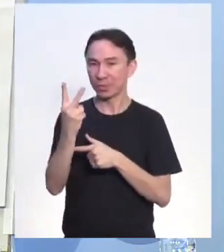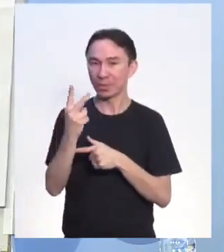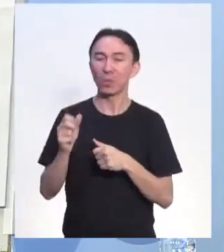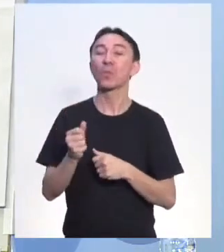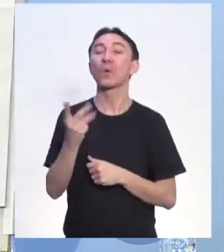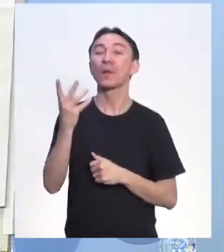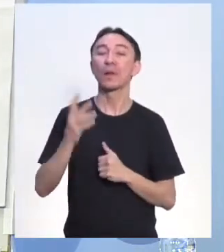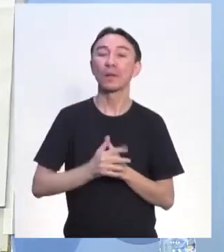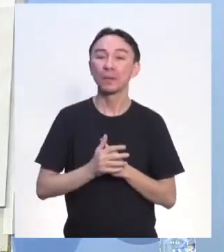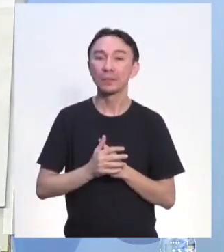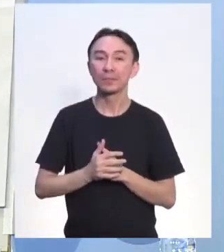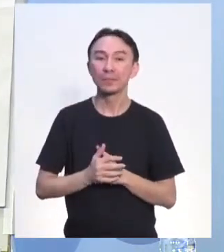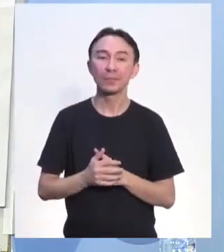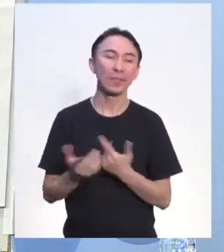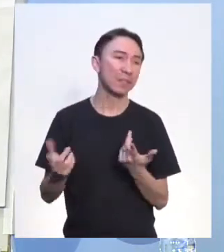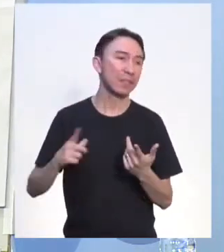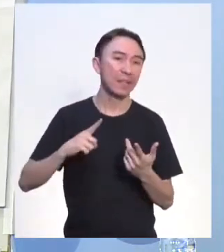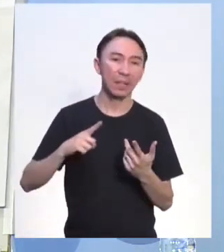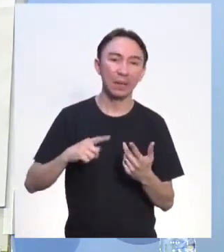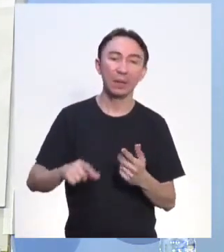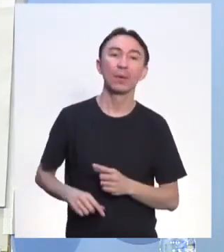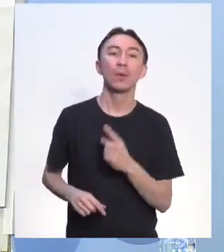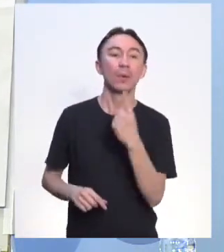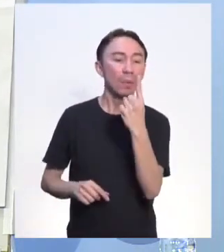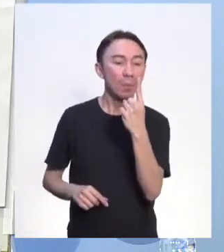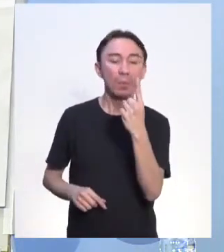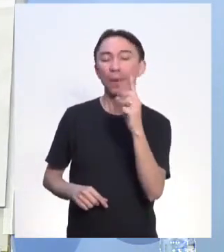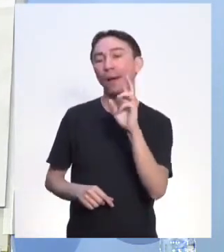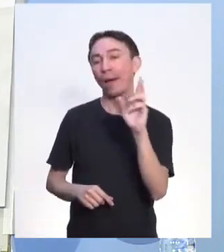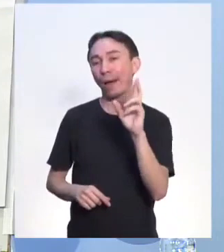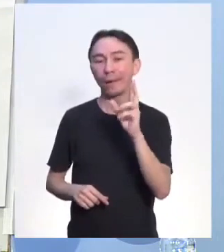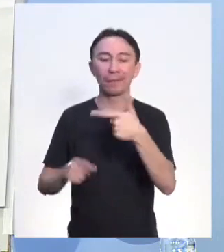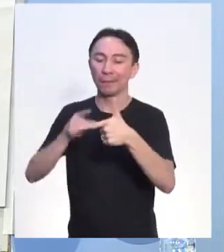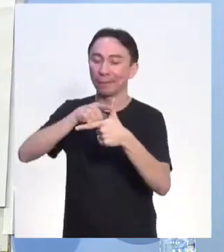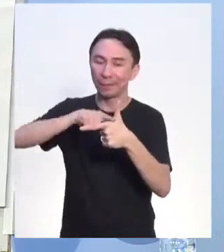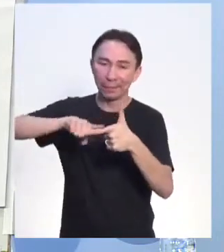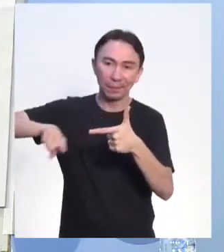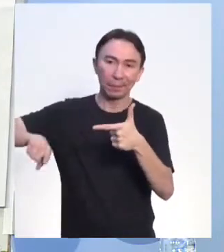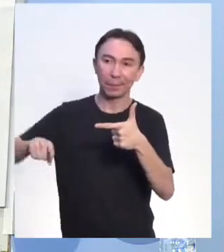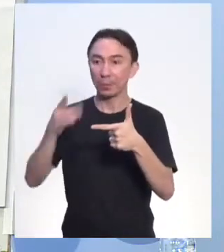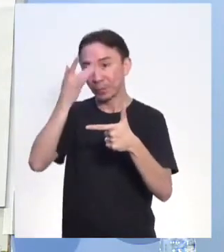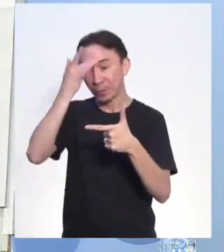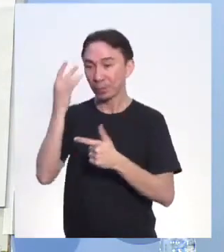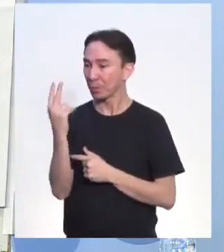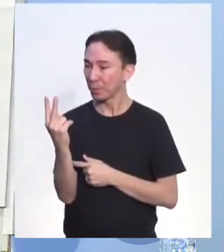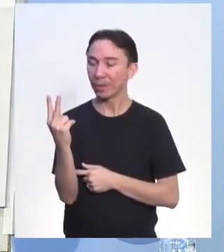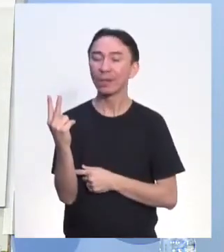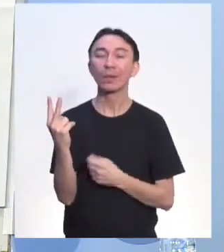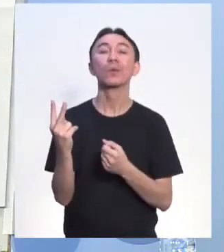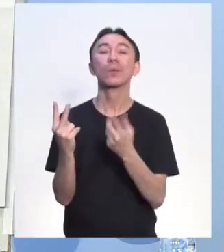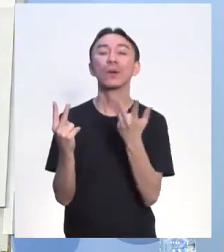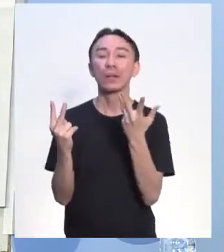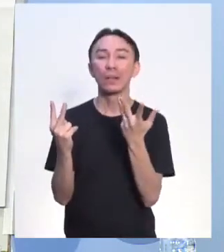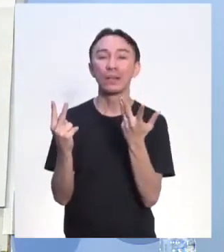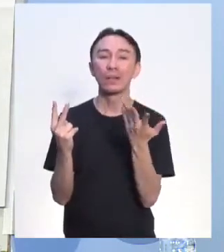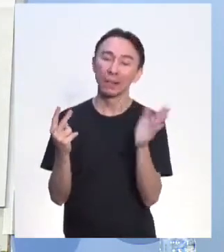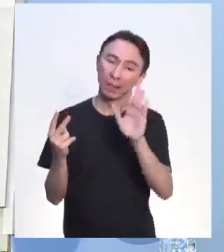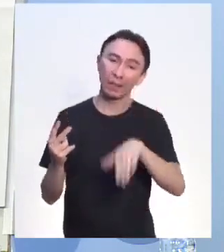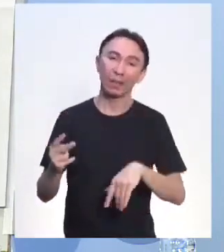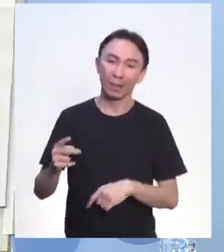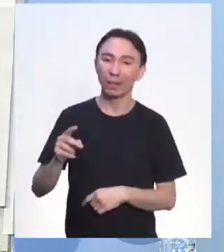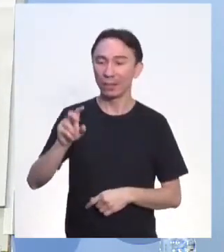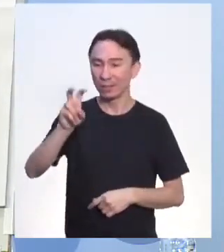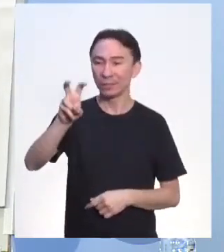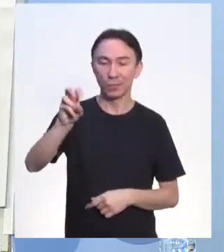baixo. R$1 dividido para duas pessoas. R$1 para duas pessoas, esse dá para fazer de cabeça, né? 50 centavos.